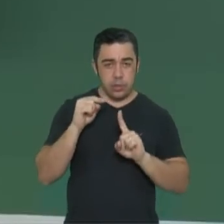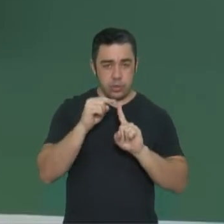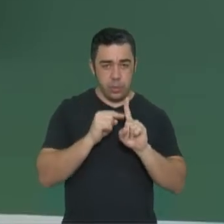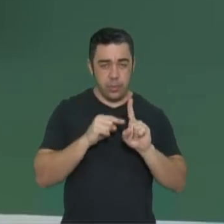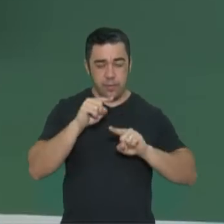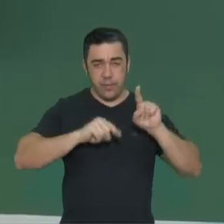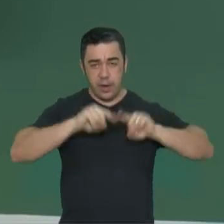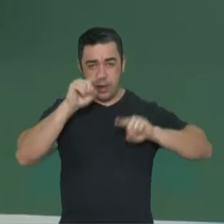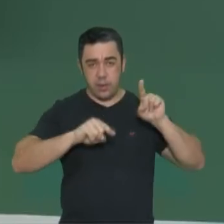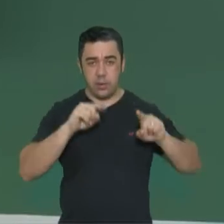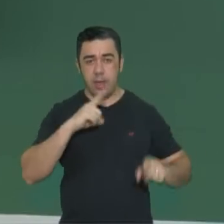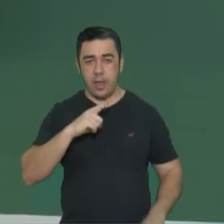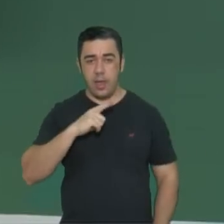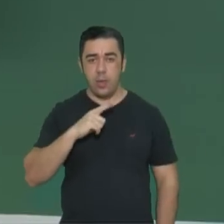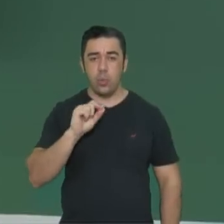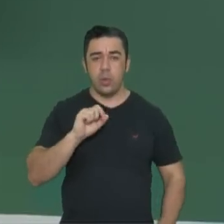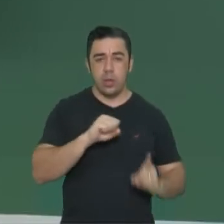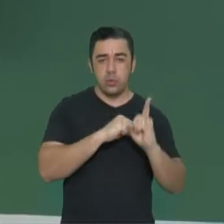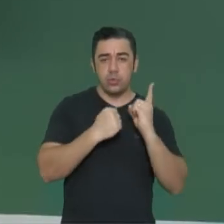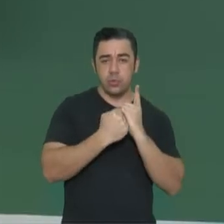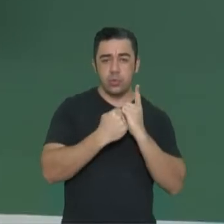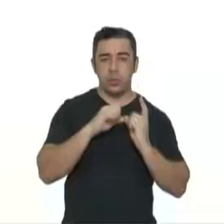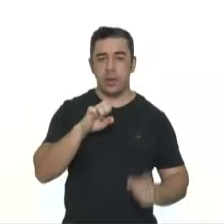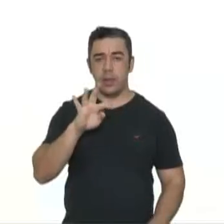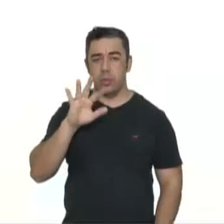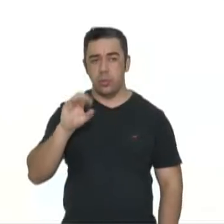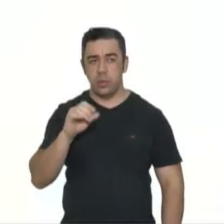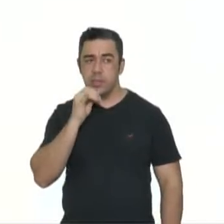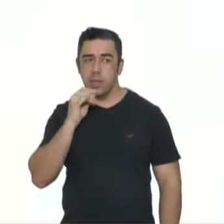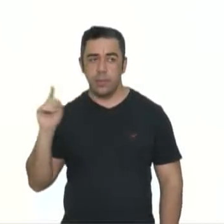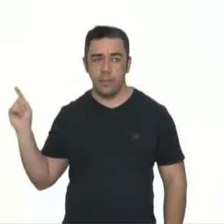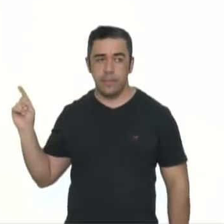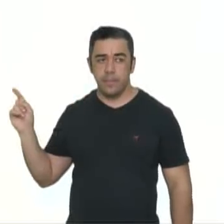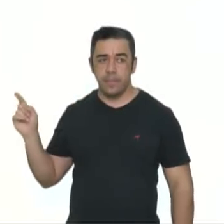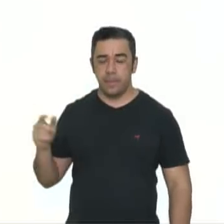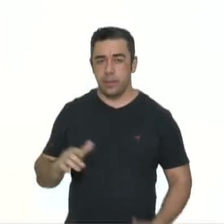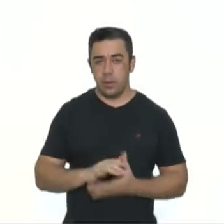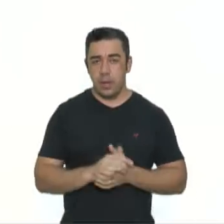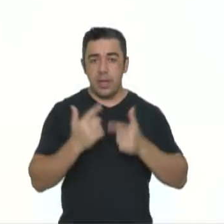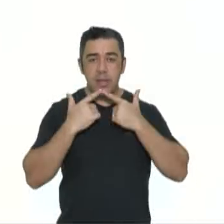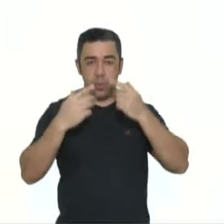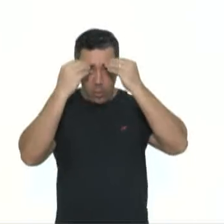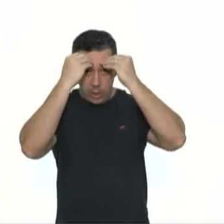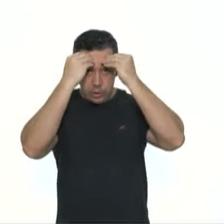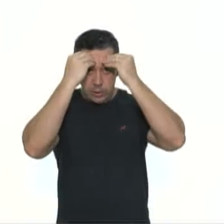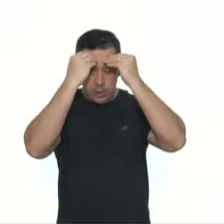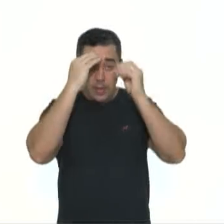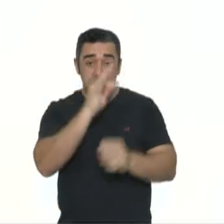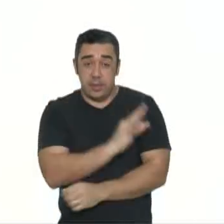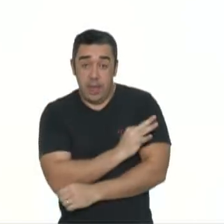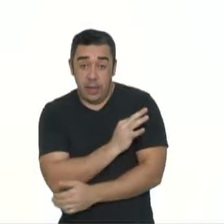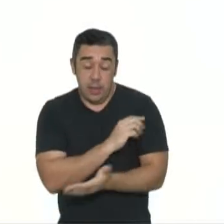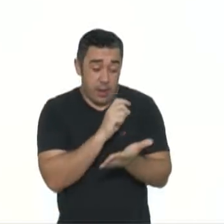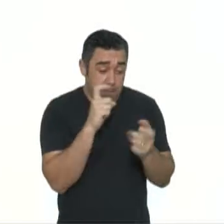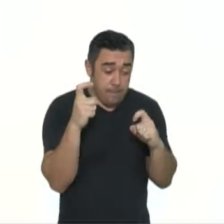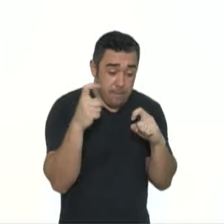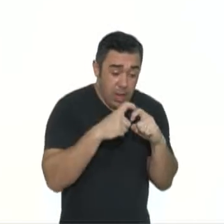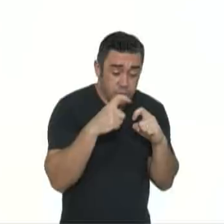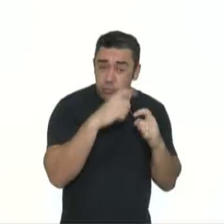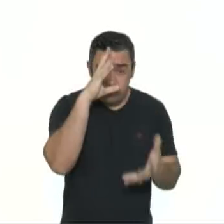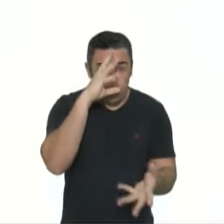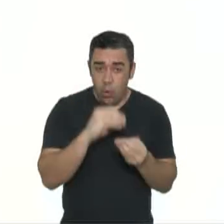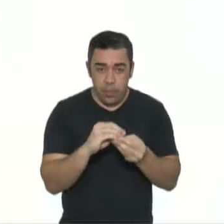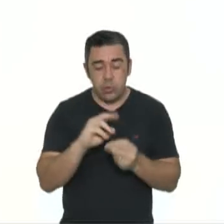os socioletos. Temos exemplos aqui, ó, exemplo de socioleto. A linguagem técnica dos médicos que nem sempre é entendida pelos pacientes. A